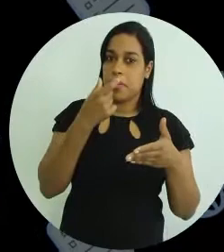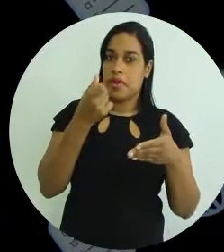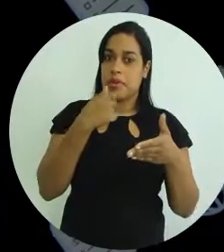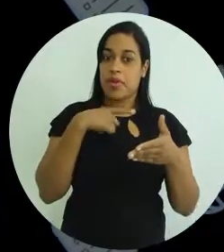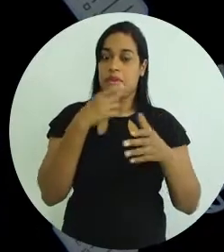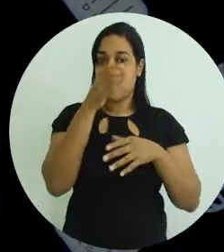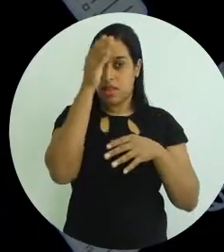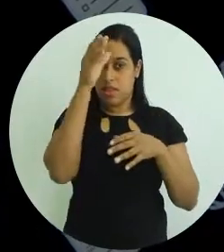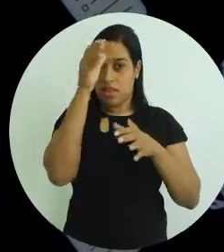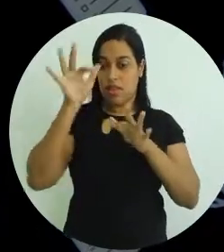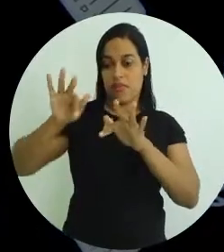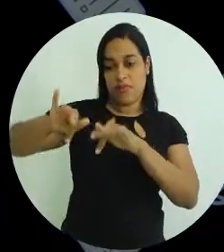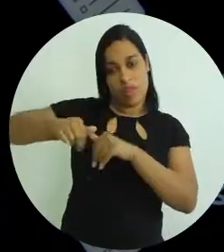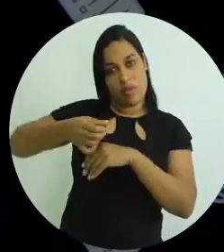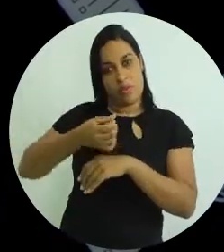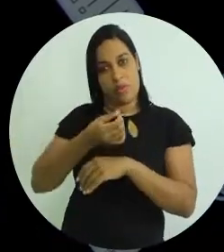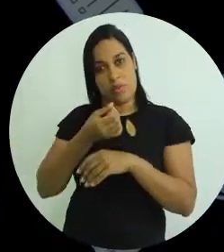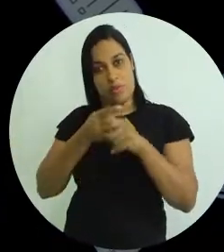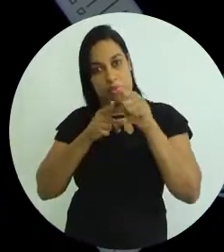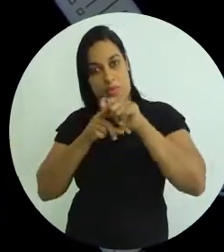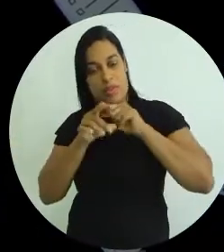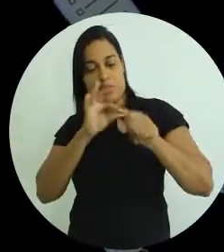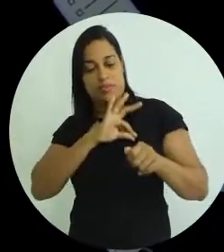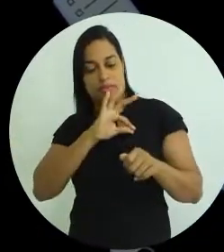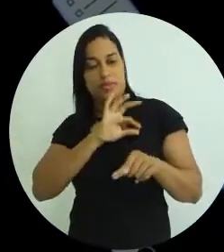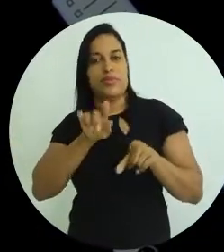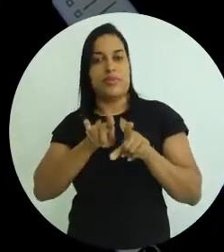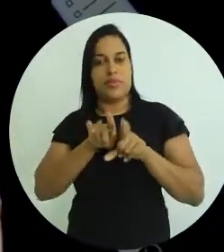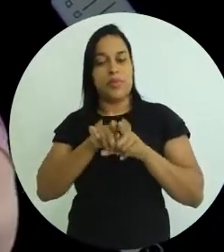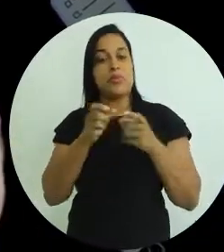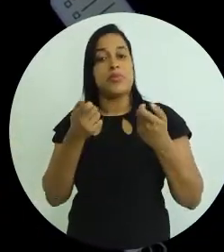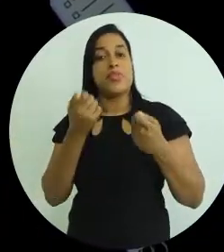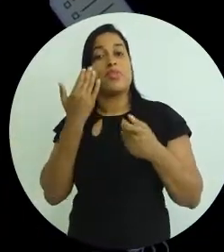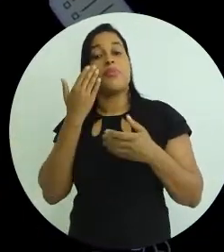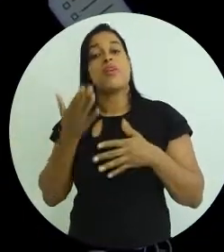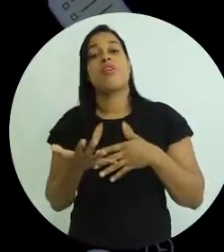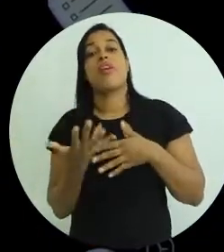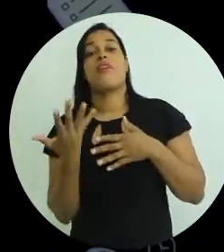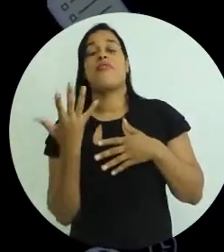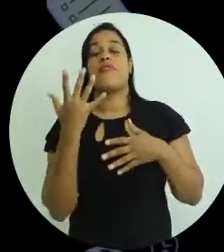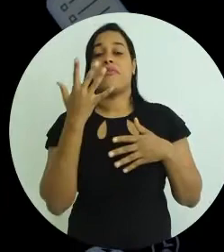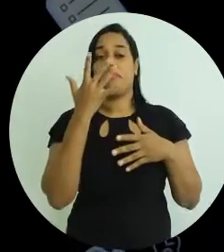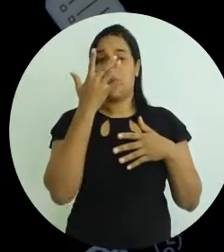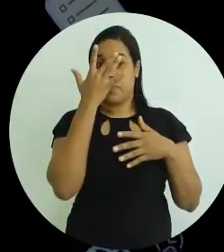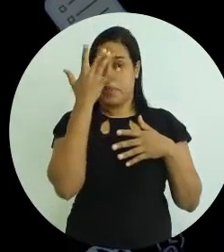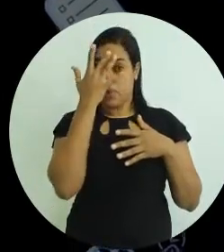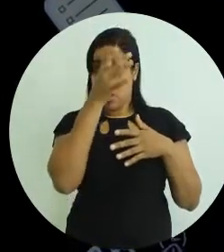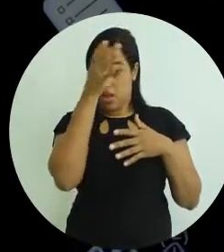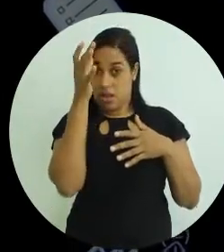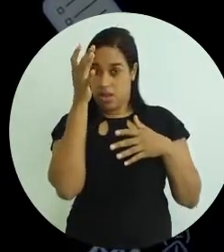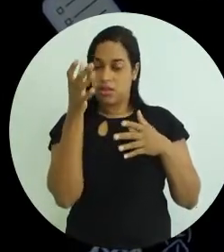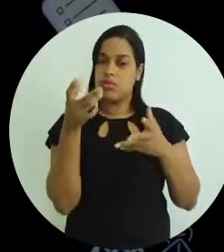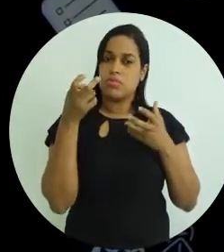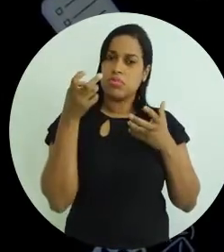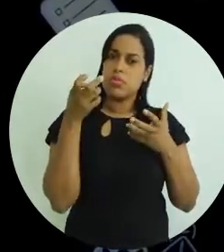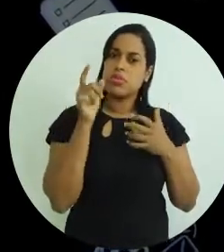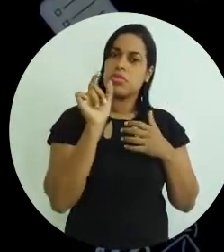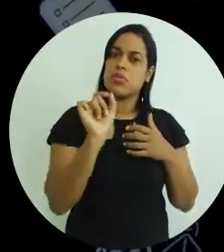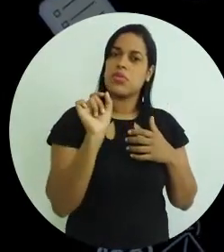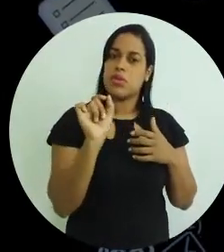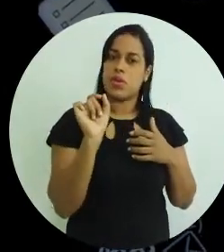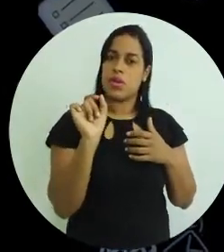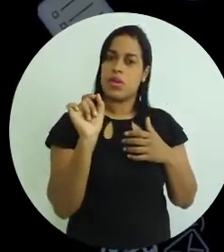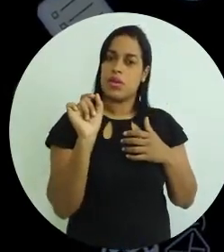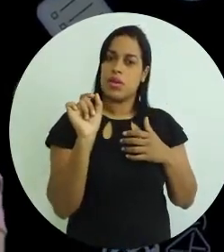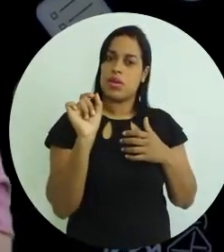ele recebe no final do mês. Então provavelmente você tem que saber quem foi que vendeu. E aí, gente, segue. Percebam que